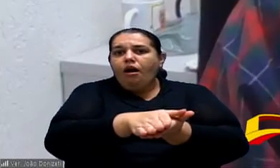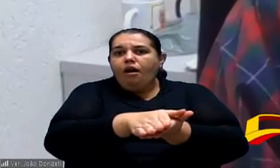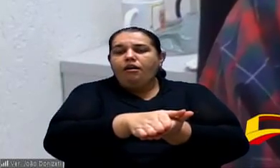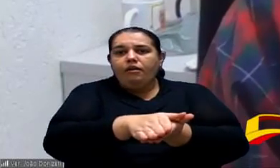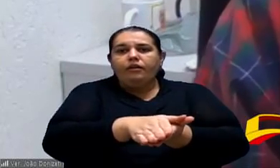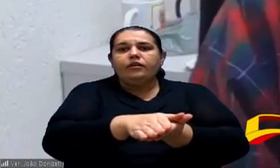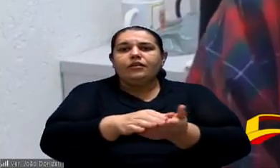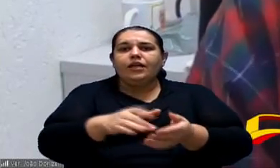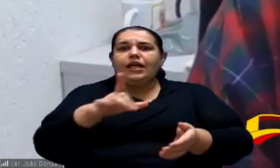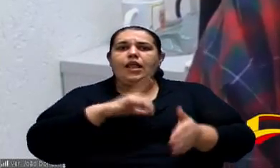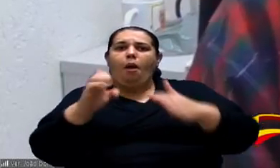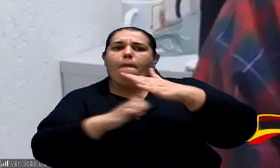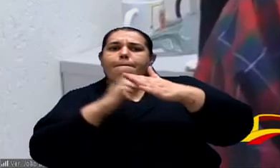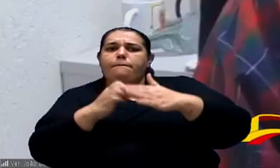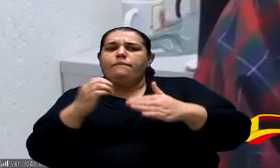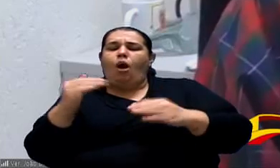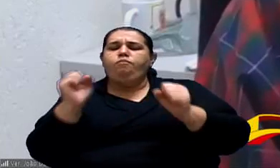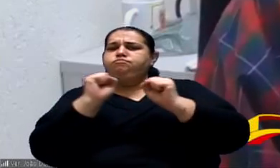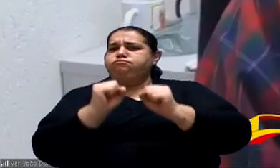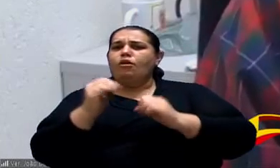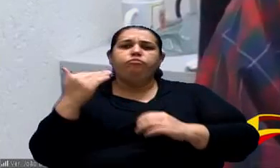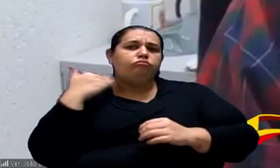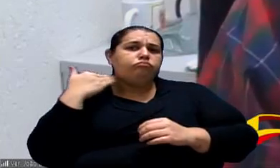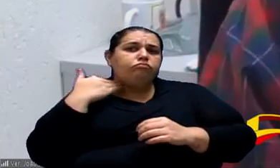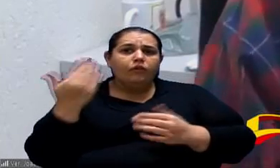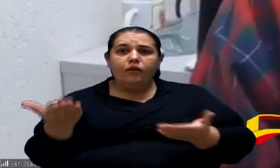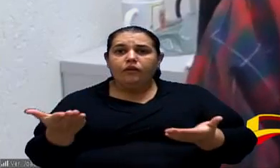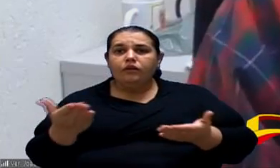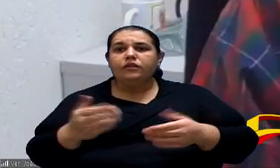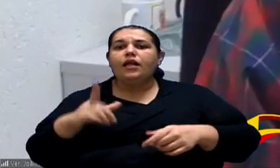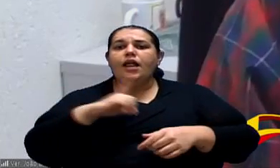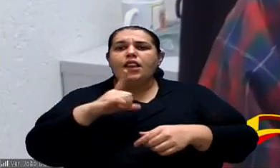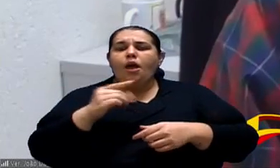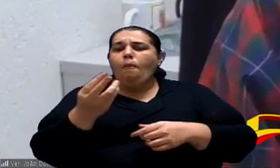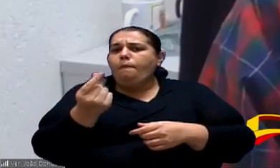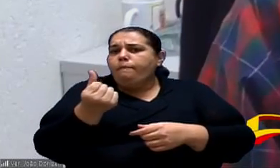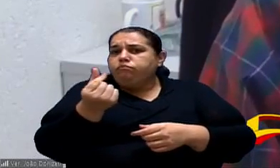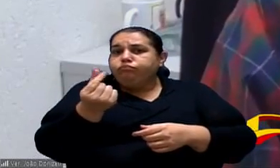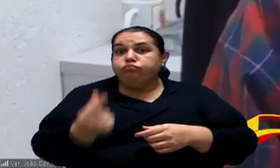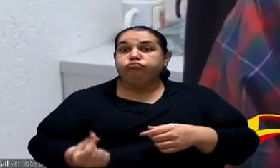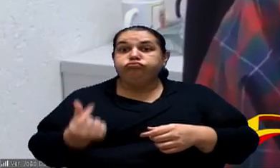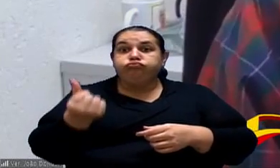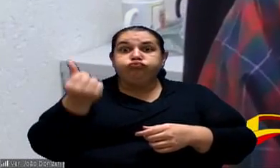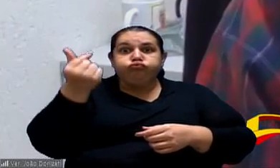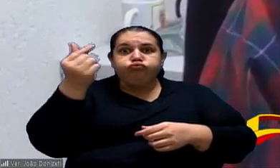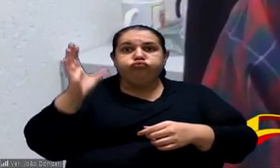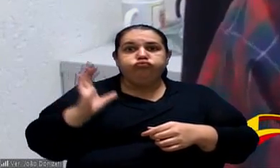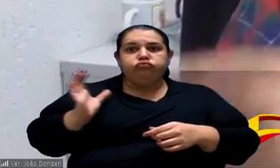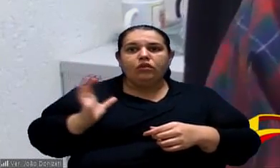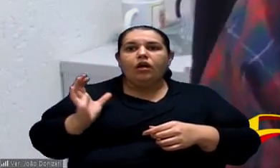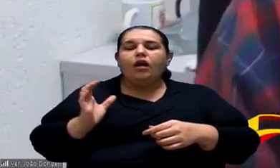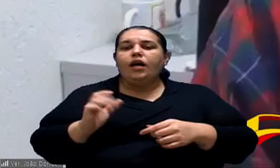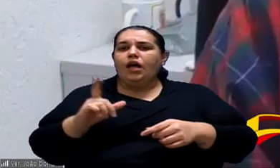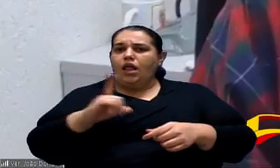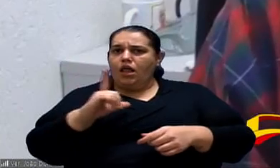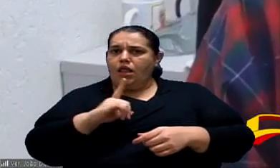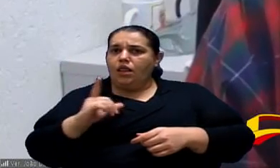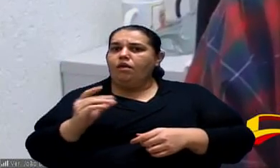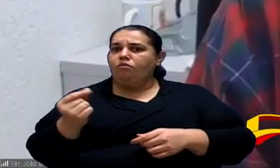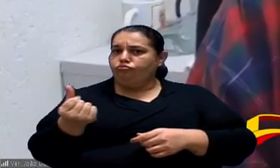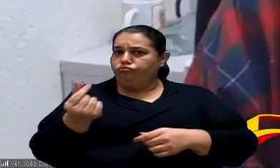empresa poderosa e que é uma das poucas empresas que tem muito lucro no sistema financeiro aqui no Brasil. E